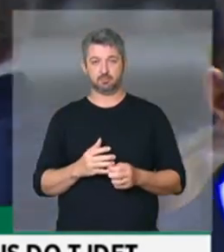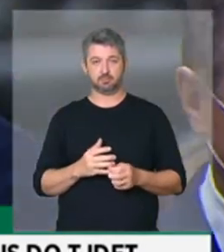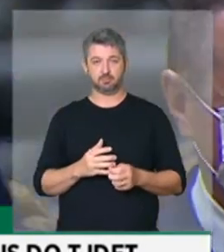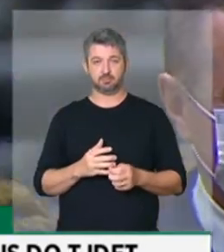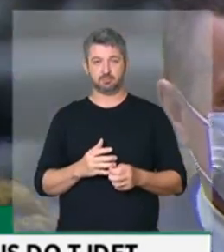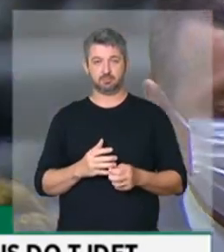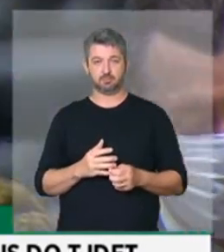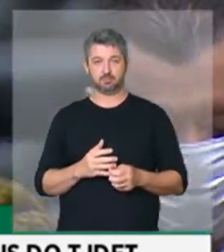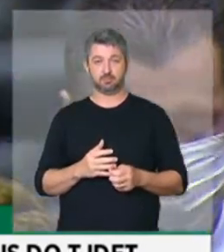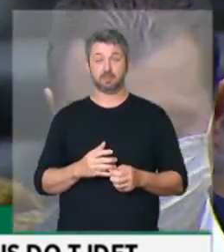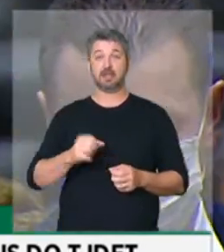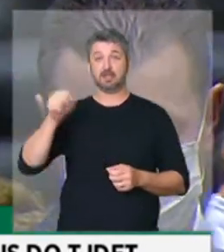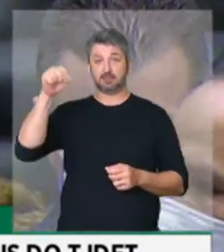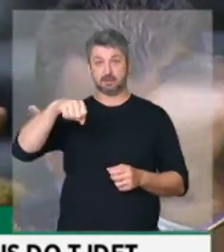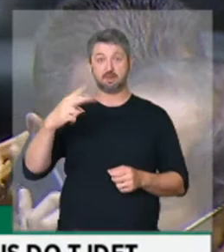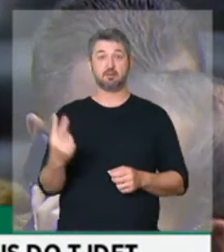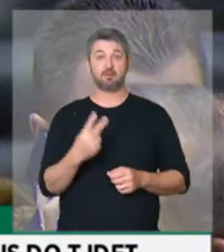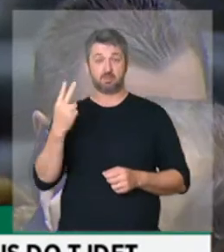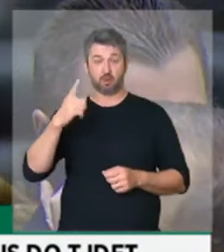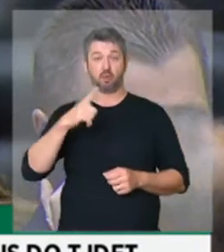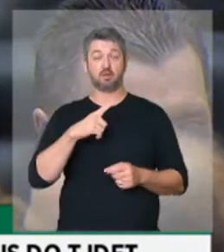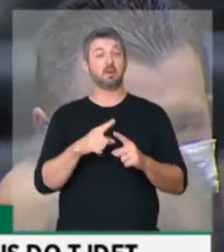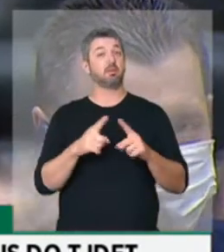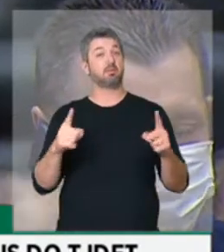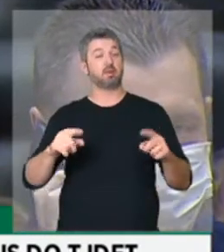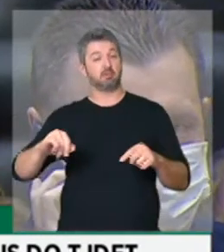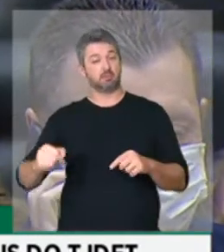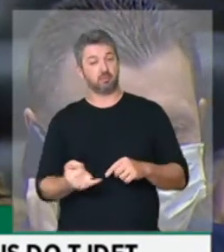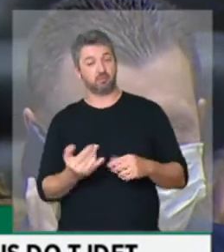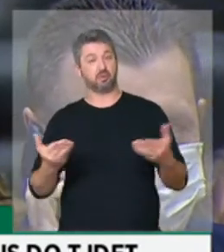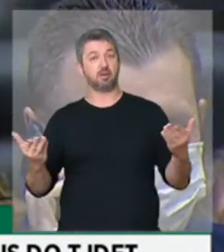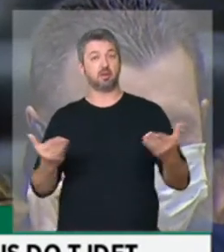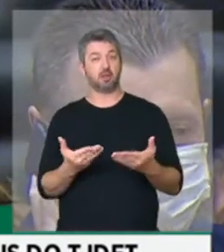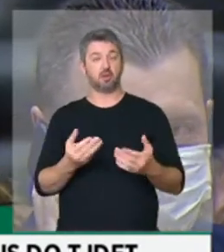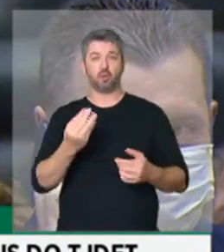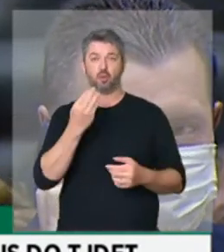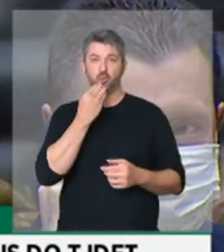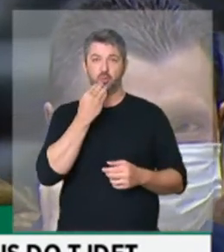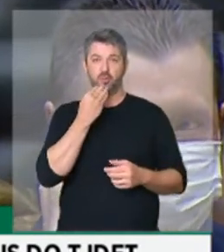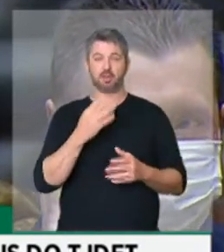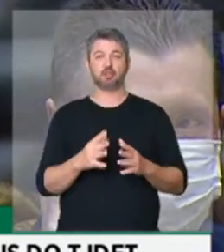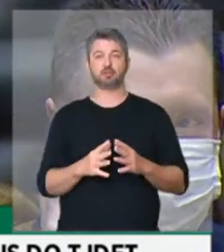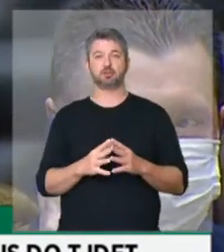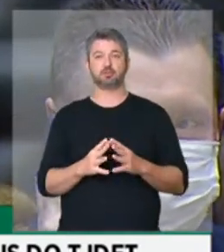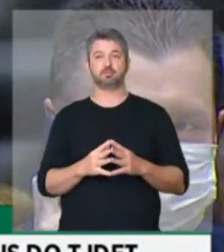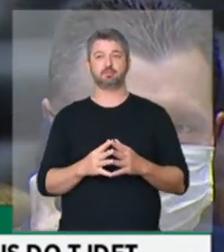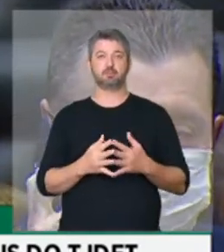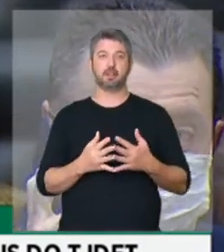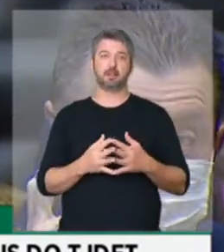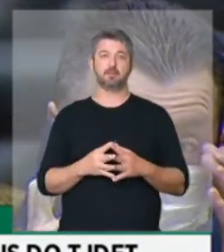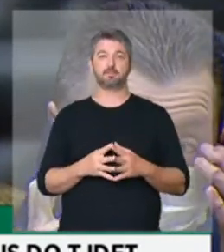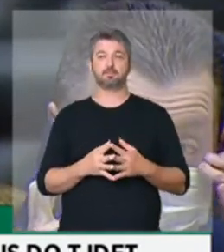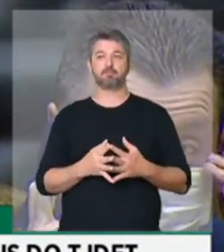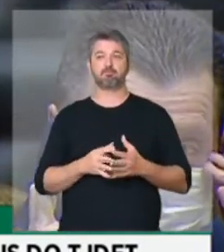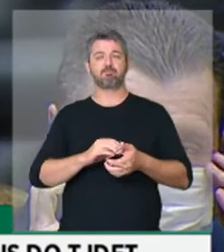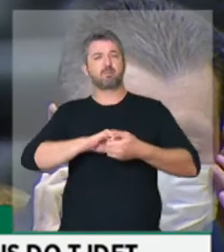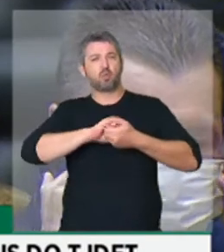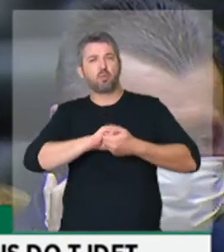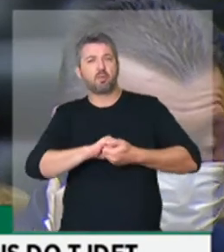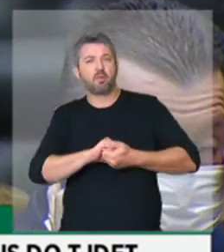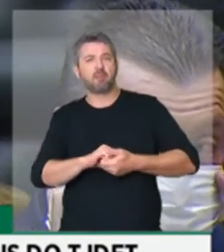o projeto é meritório, mas queria também aproveitar essa oportunidade para cumprimentar